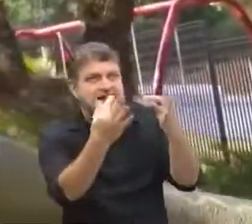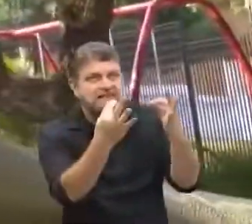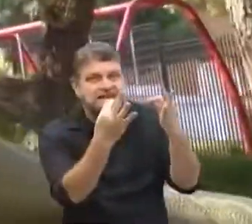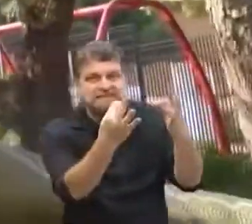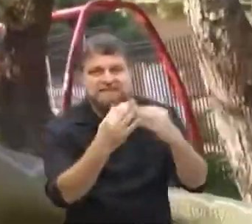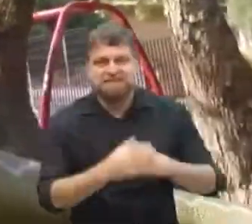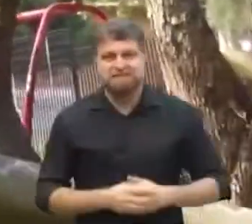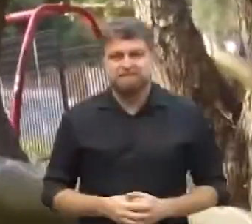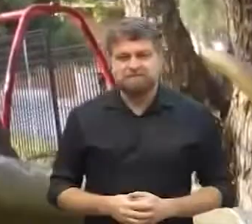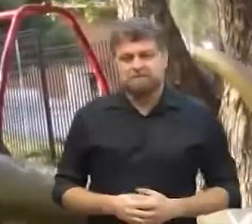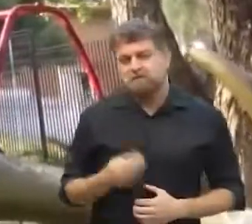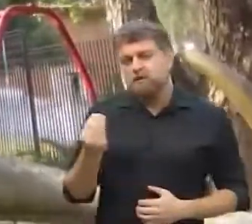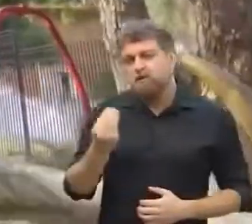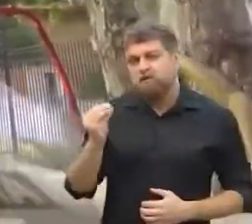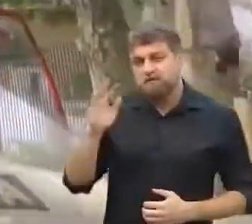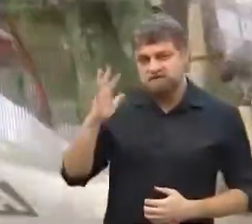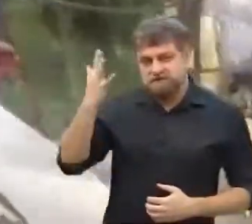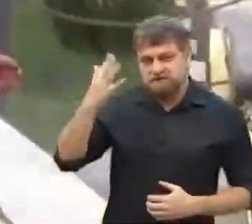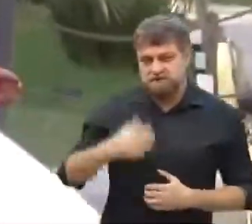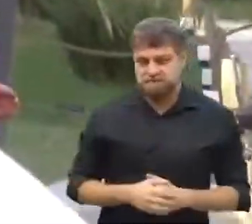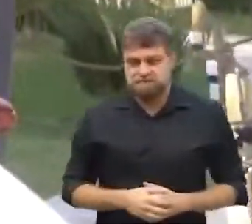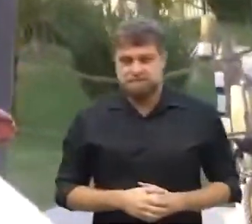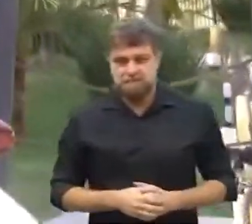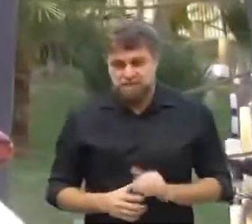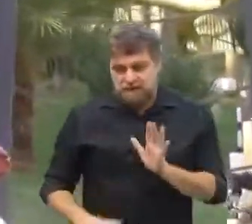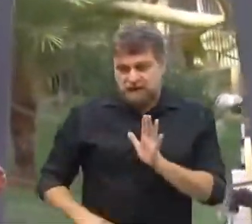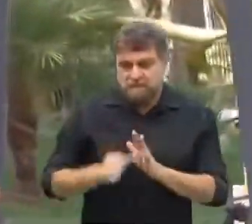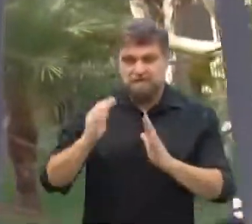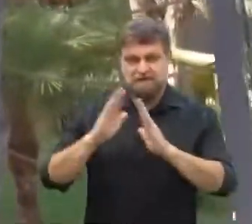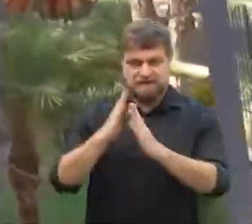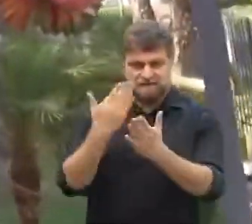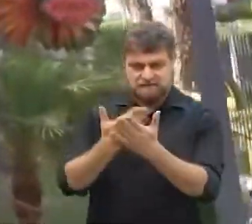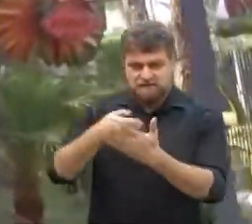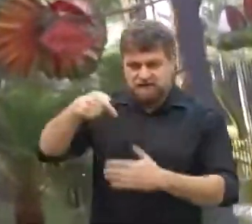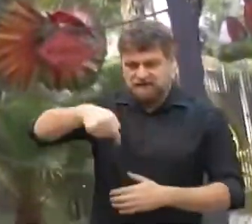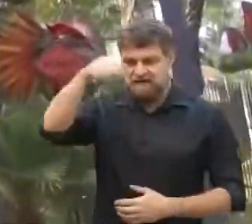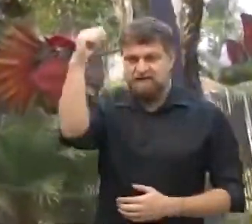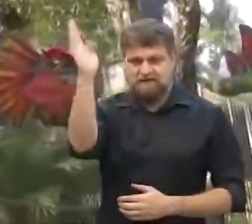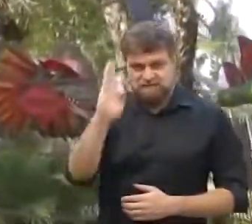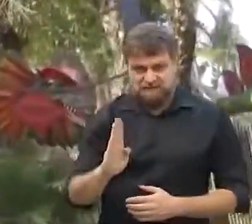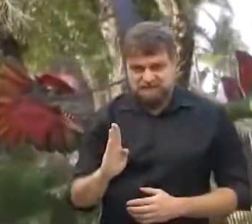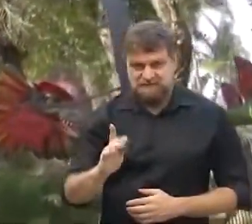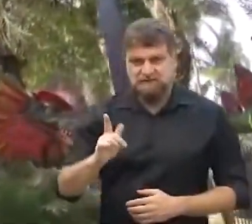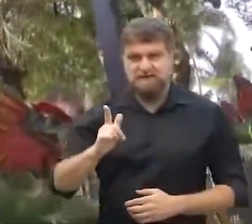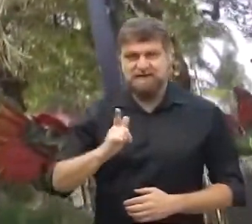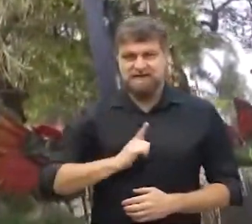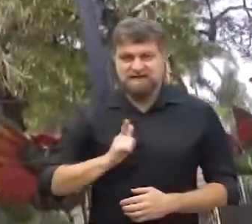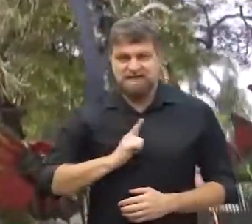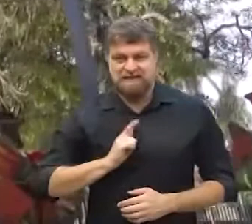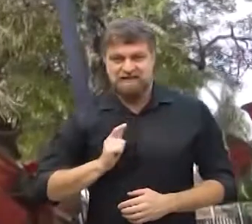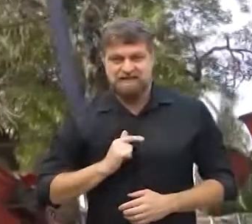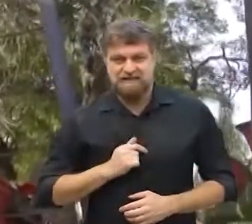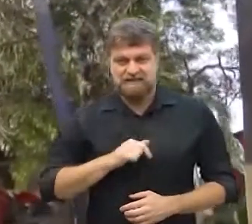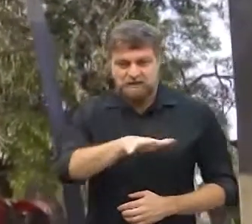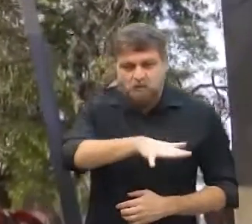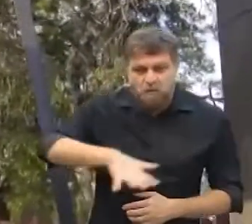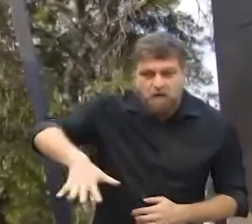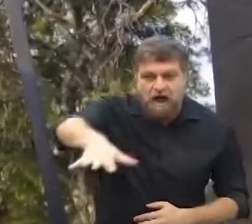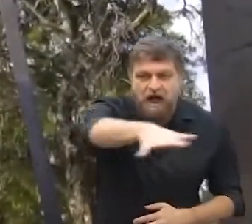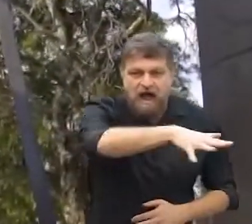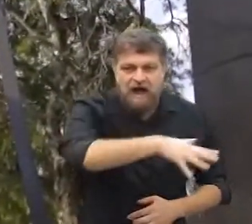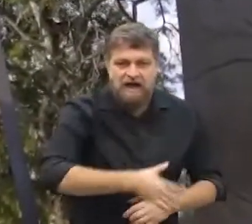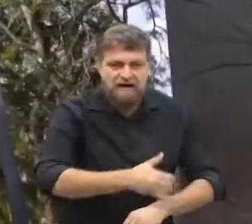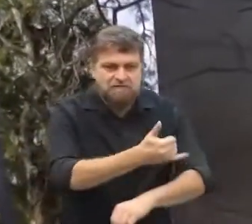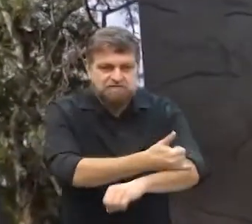tudo isso? Então, foi uma ideia, né, original, é a primeira escola no Brasil que traz um parque de dinossauros, né,